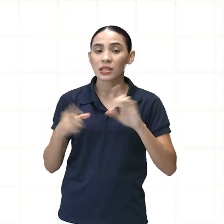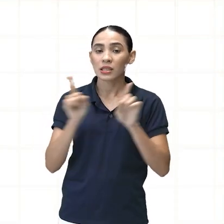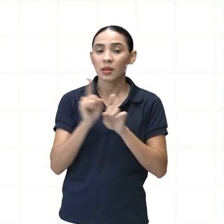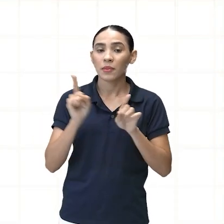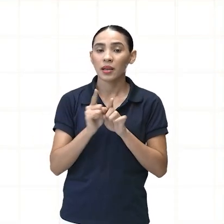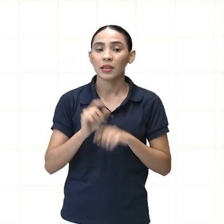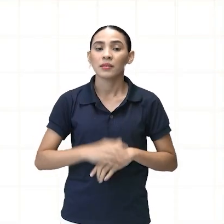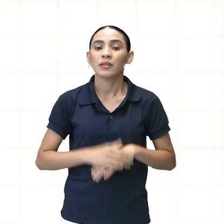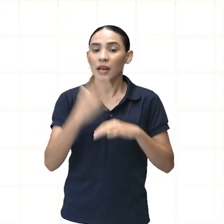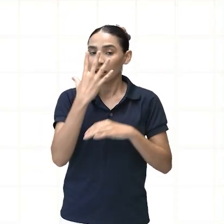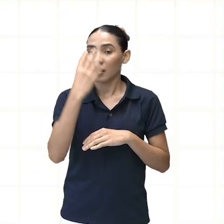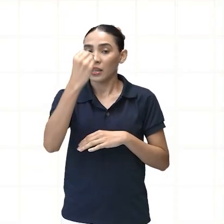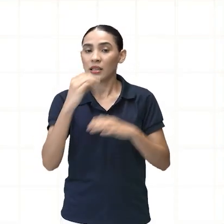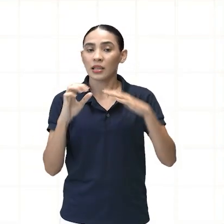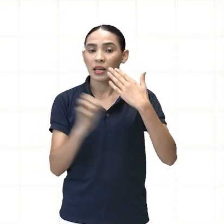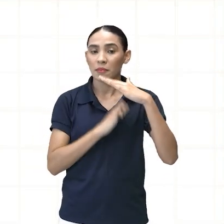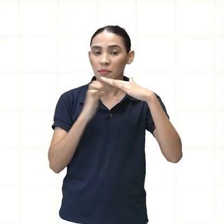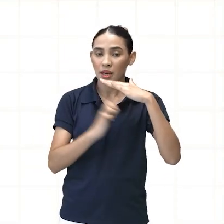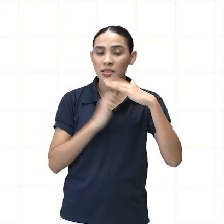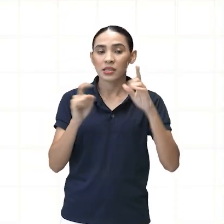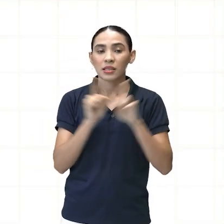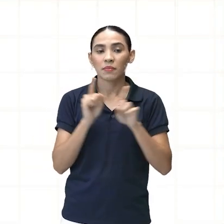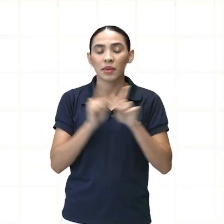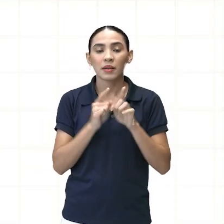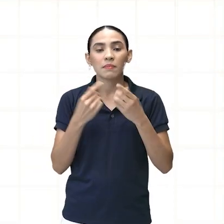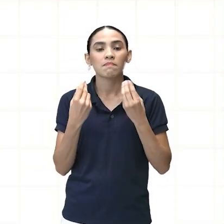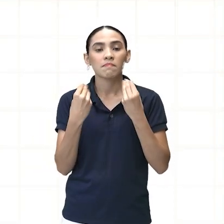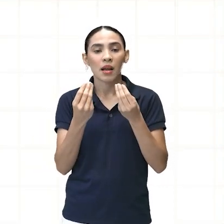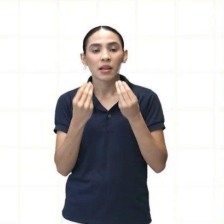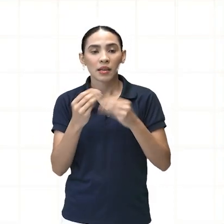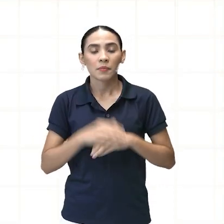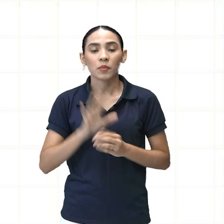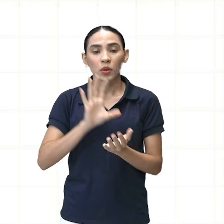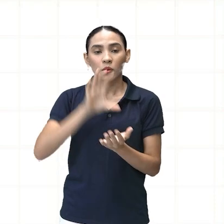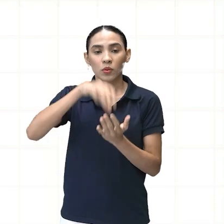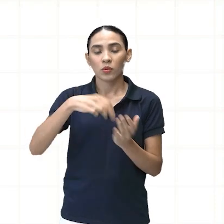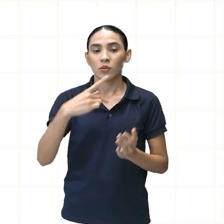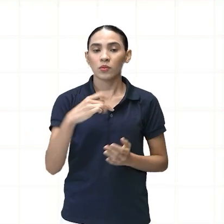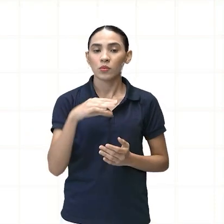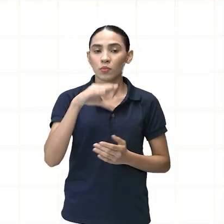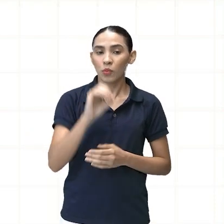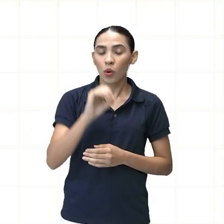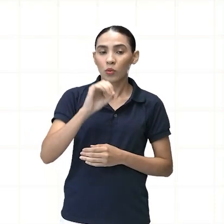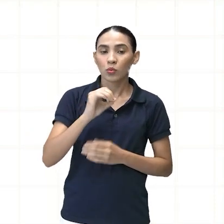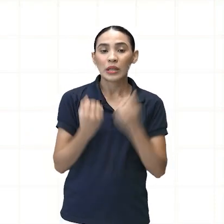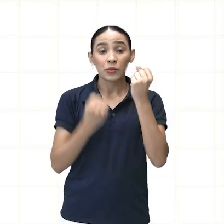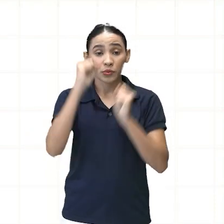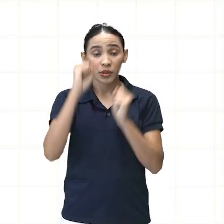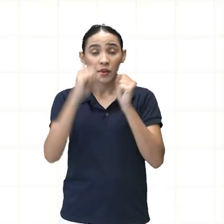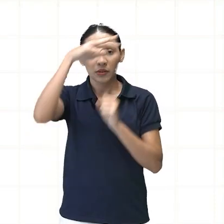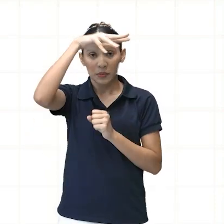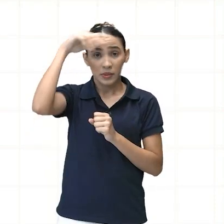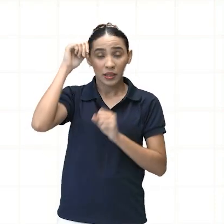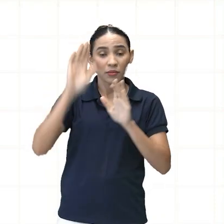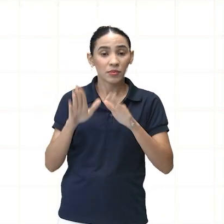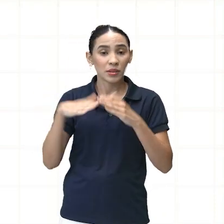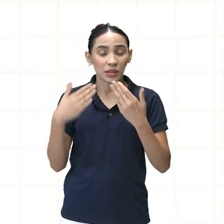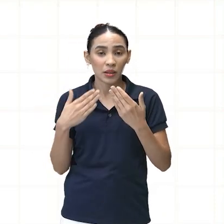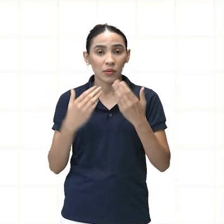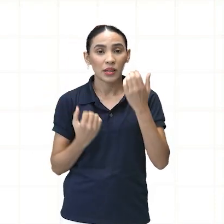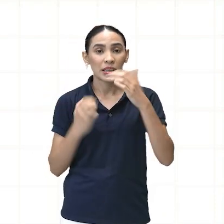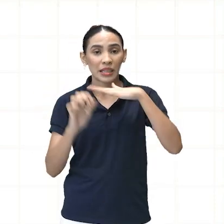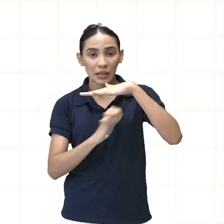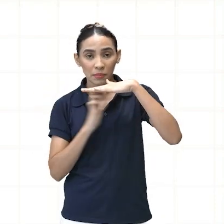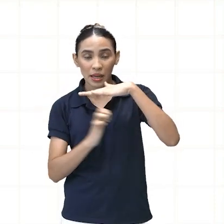né? Atraíram essas empresas para o polo industrial aqui de Manaus, certo? Então, essas empresas que estão